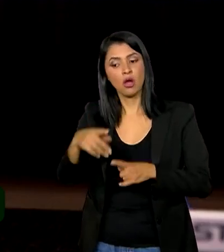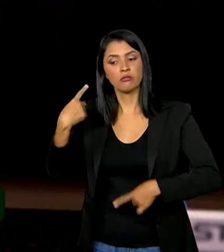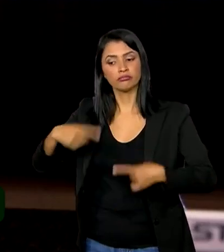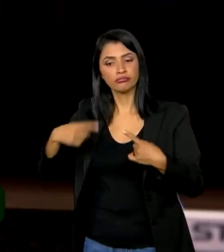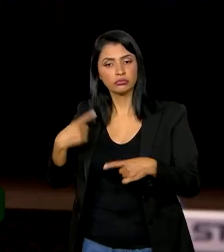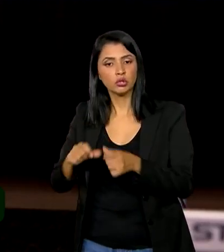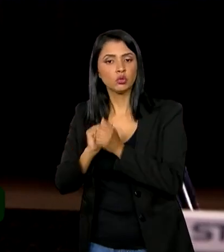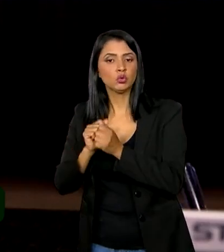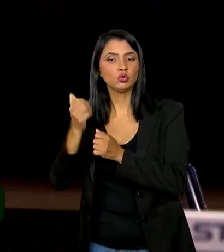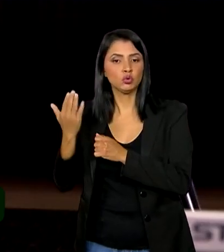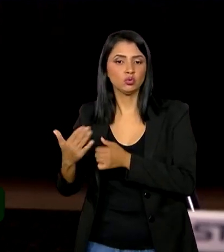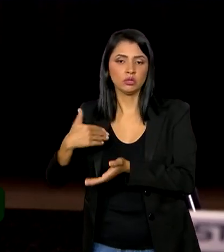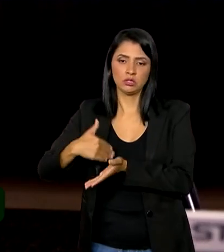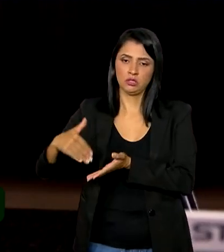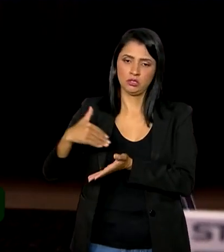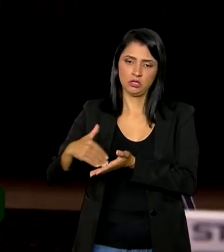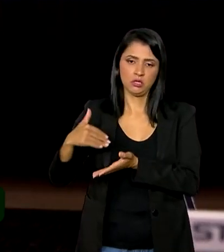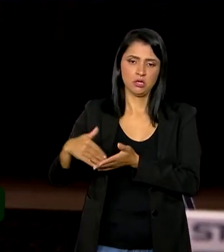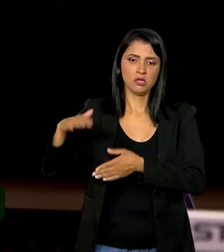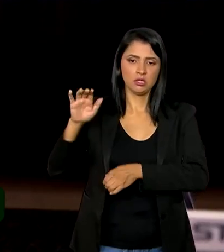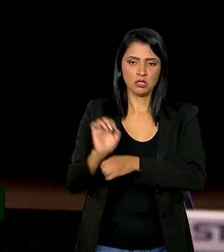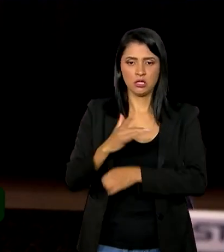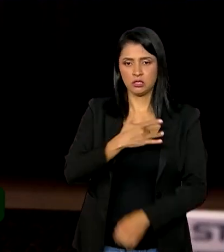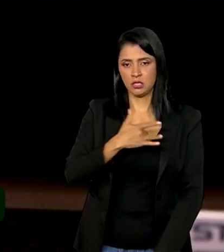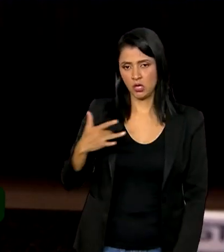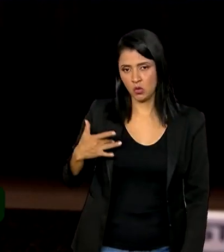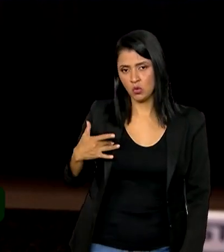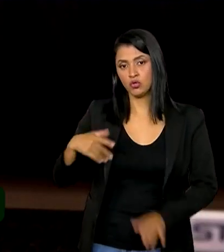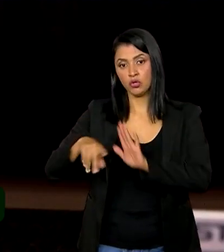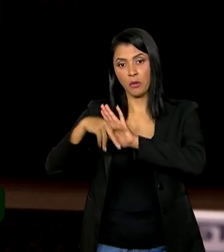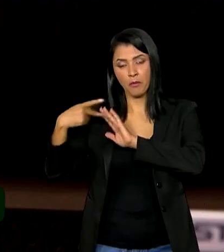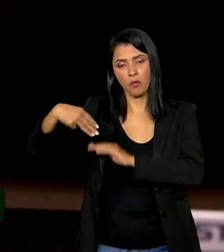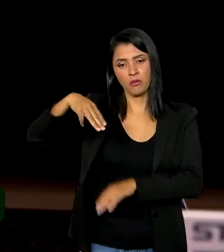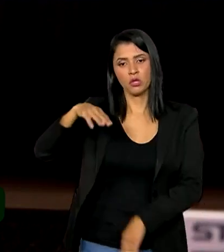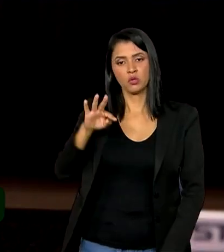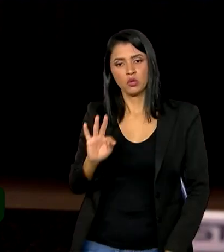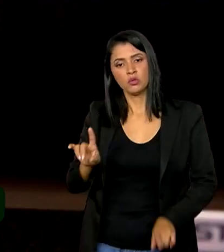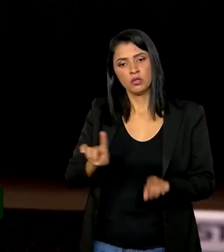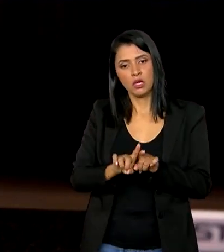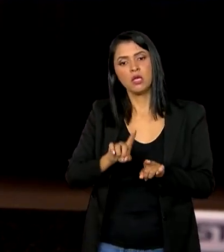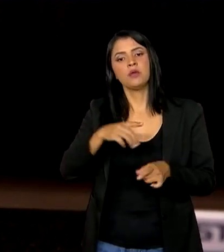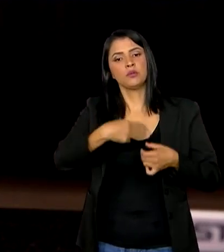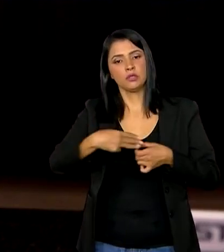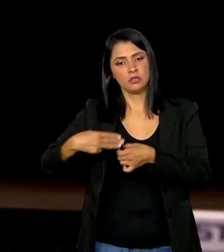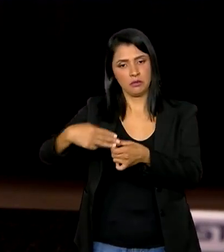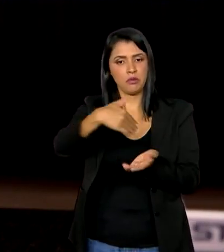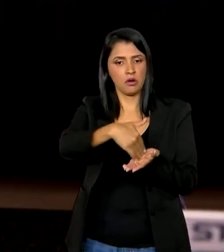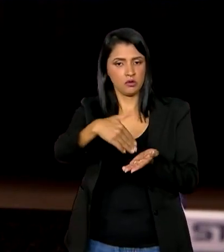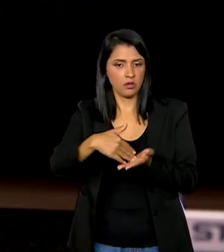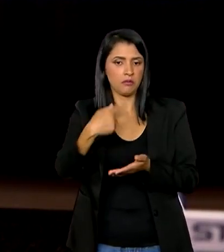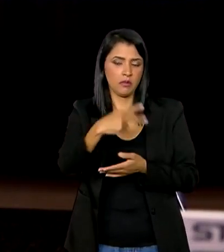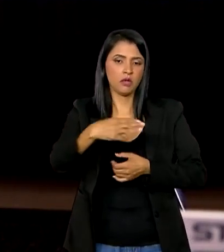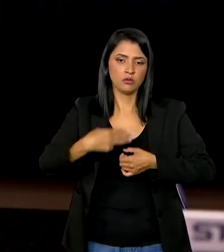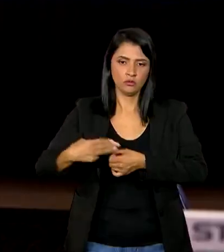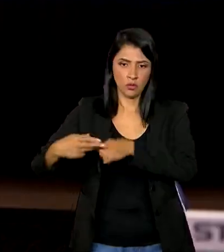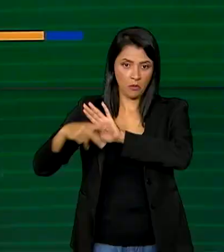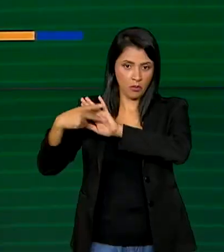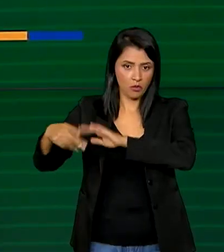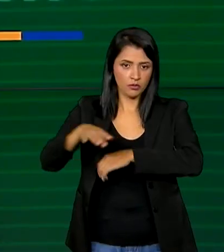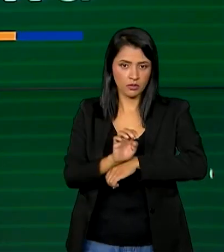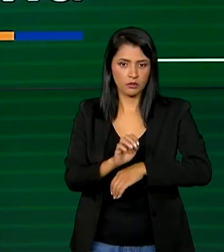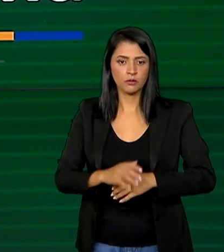auxiliar, que desenvolveu muito conhecimento de ação e emergência. Sempre nós atuamos no diálogo com as